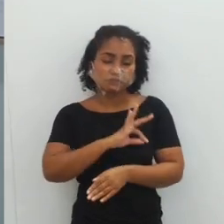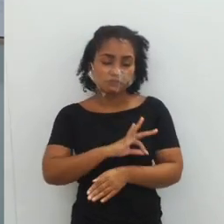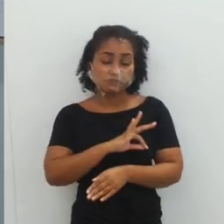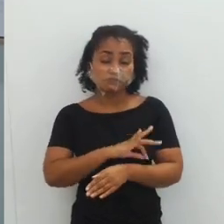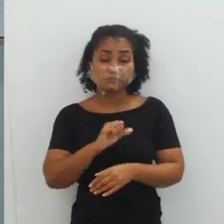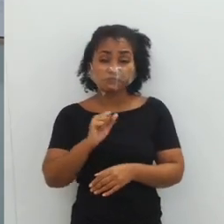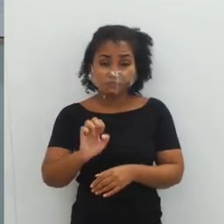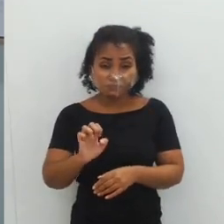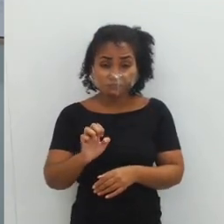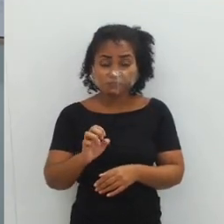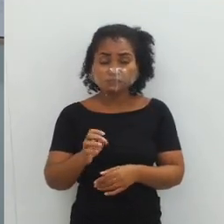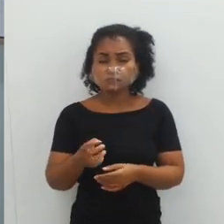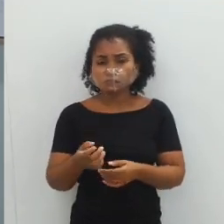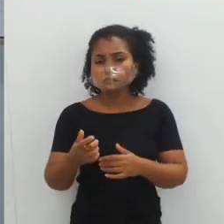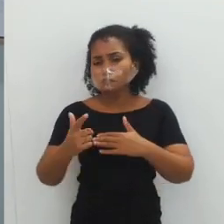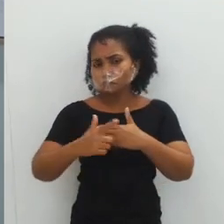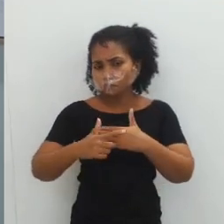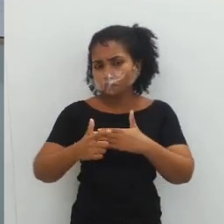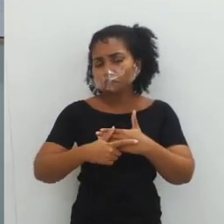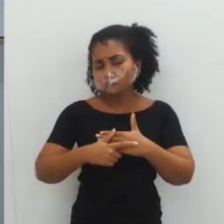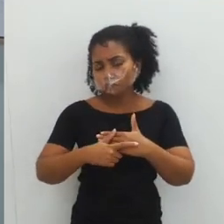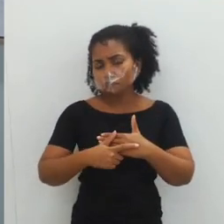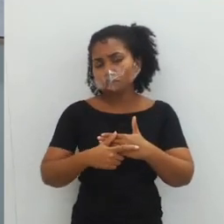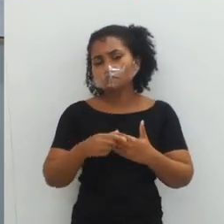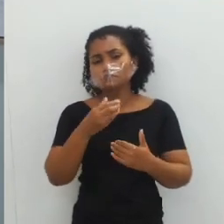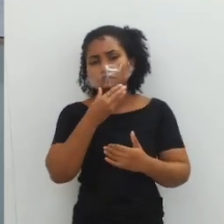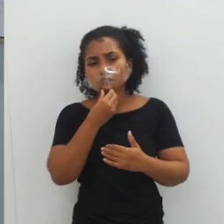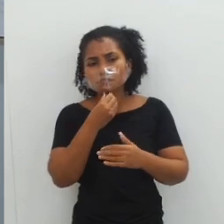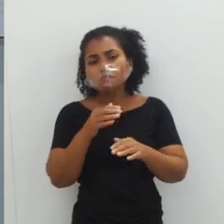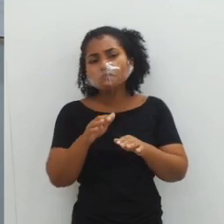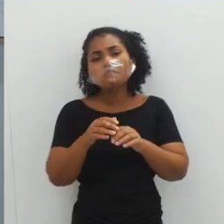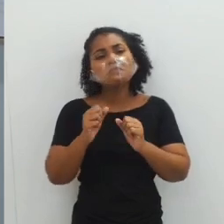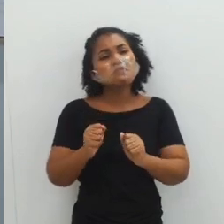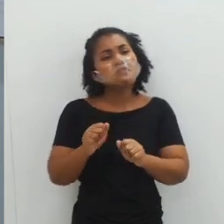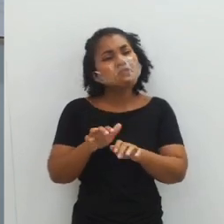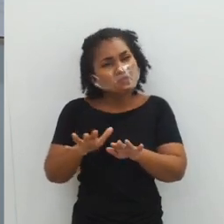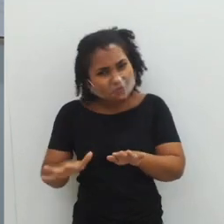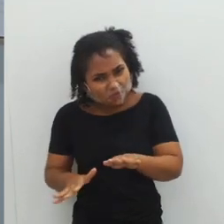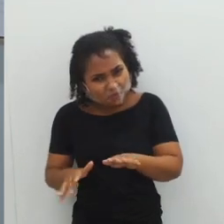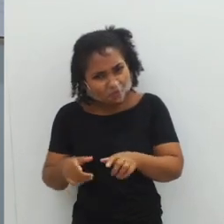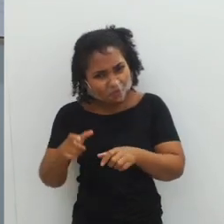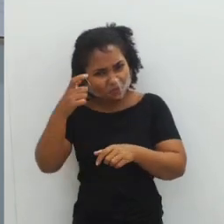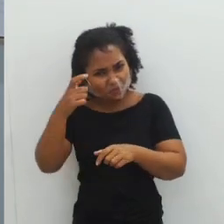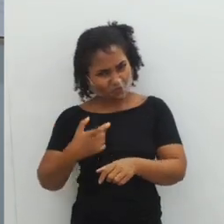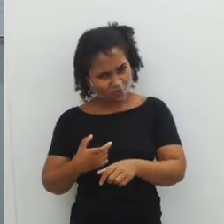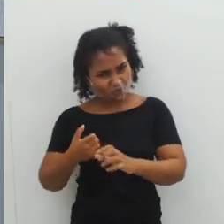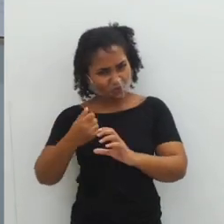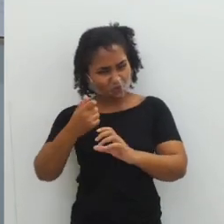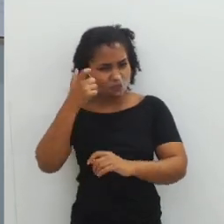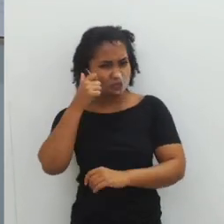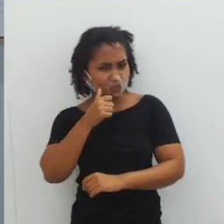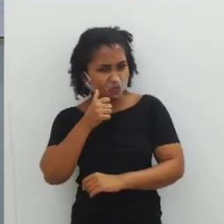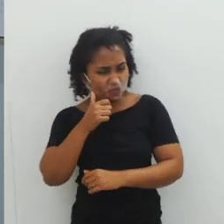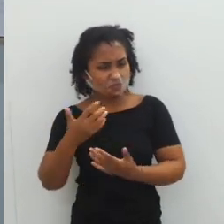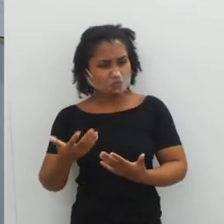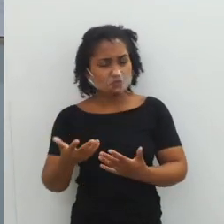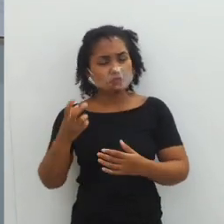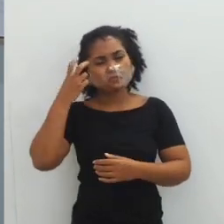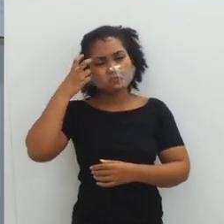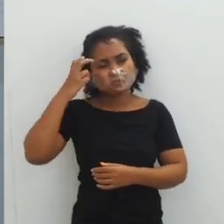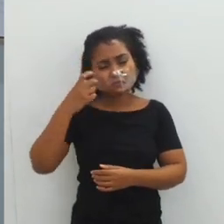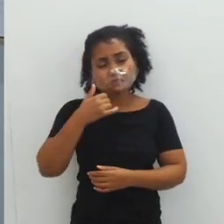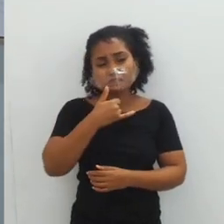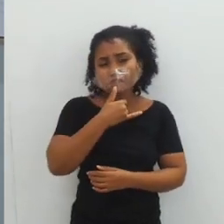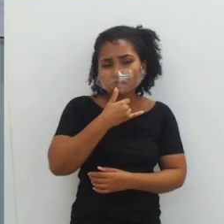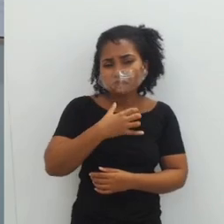Se eu tenho a mesma função que um homem, porque eu tenho que receber menos só porque eu sou mulher, então essa cultura,